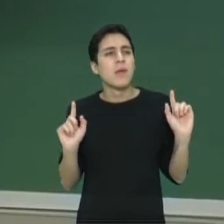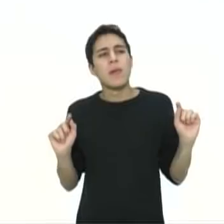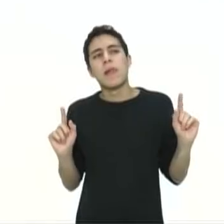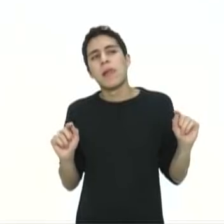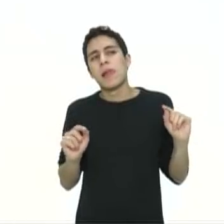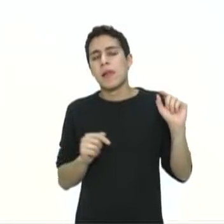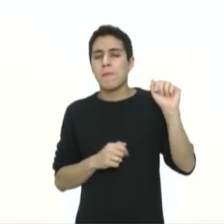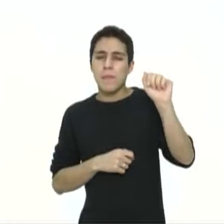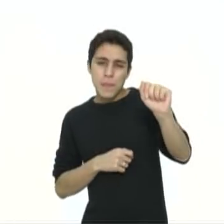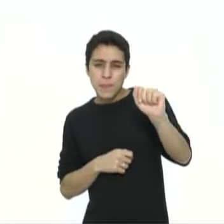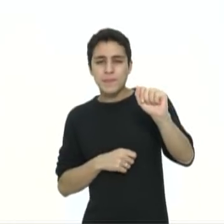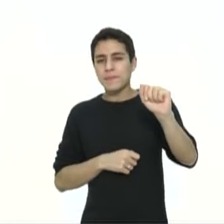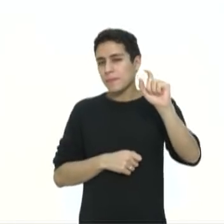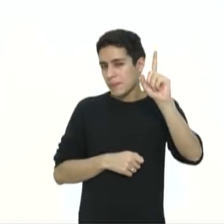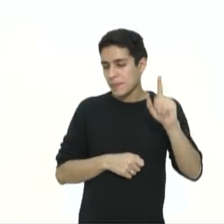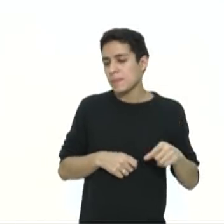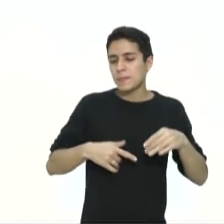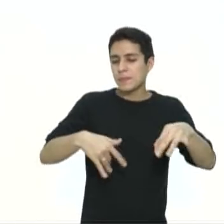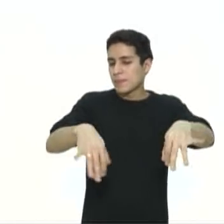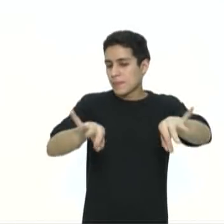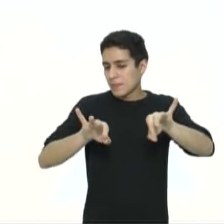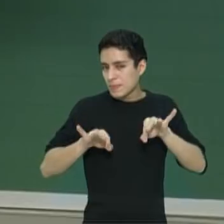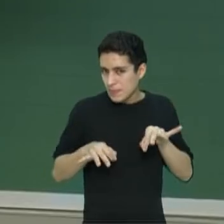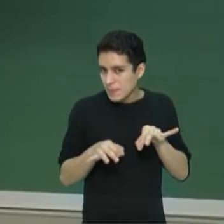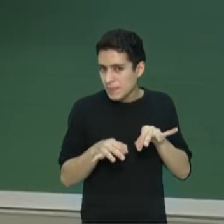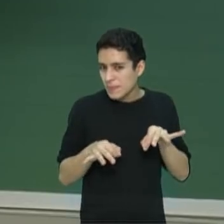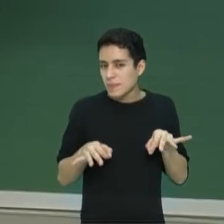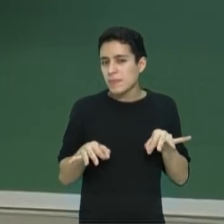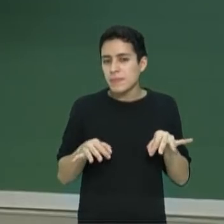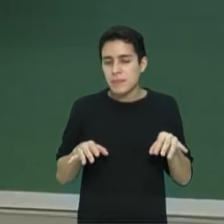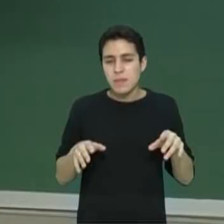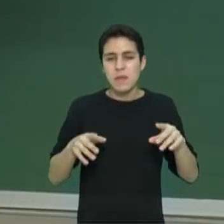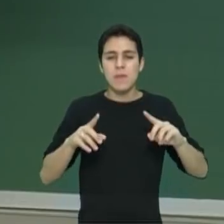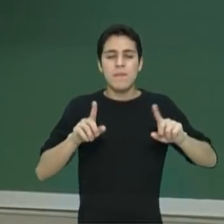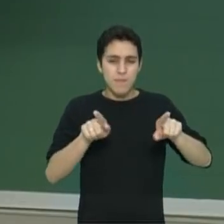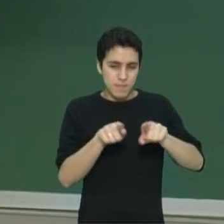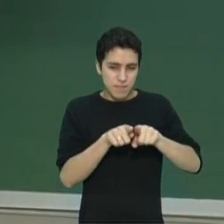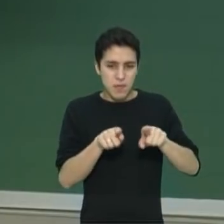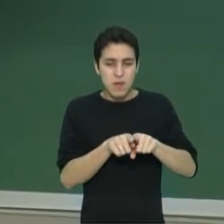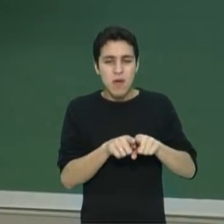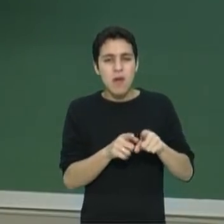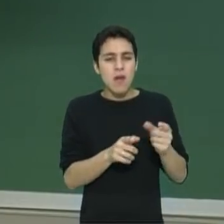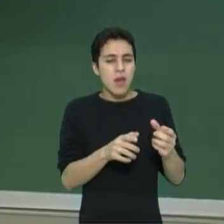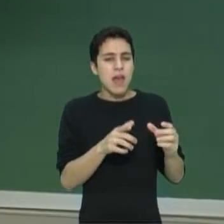nós a letra A, que são os produtos têxteis. Lembra? Os teares movidos a vapor.